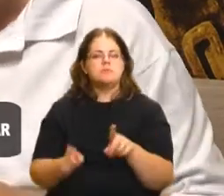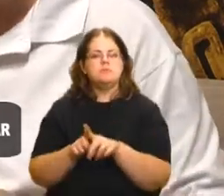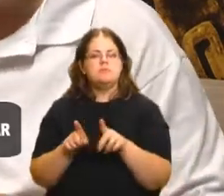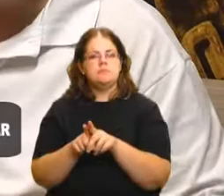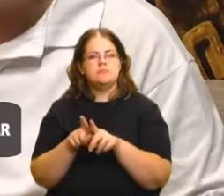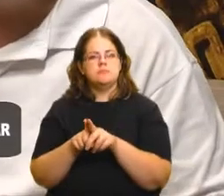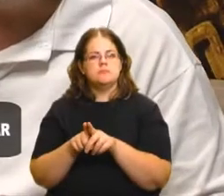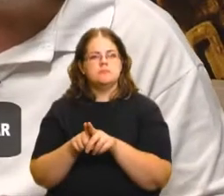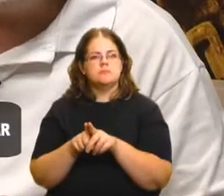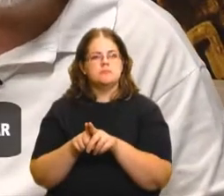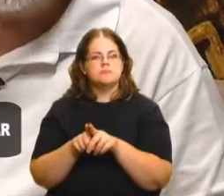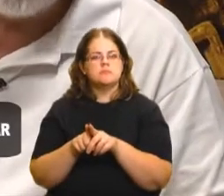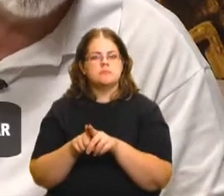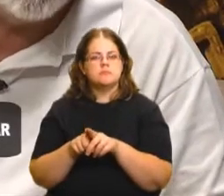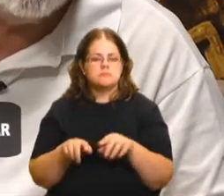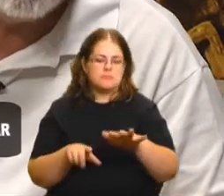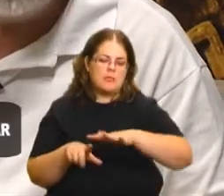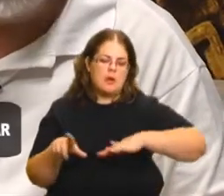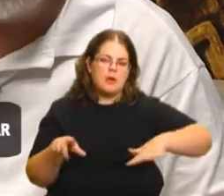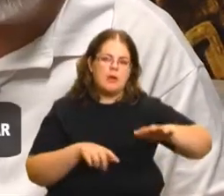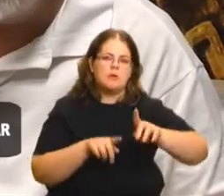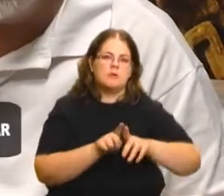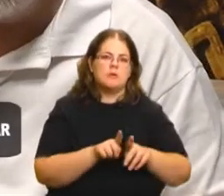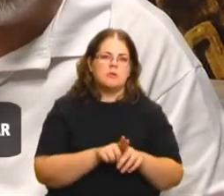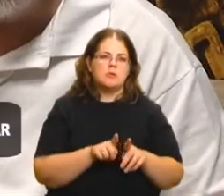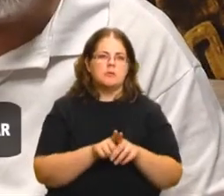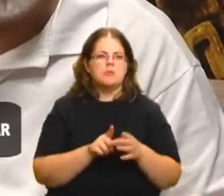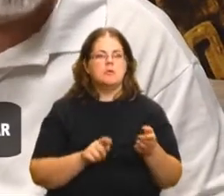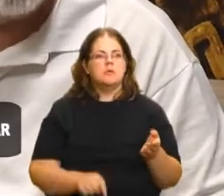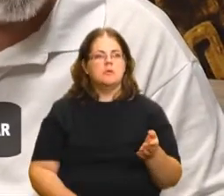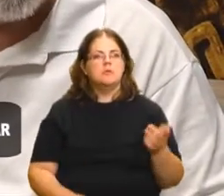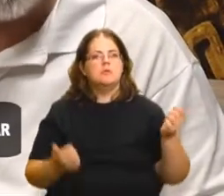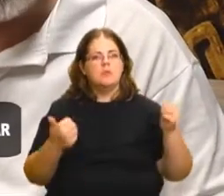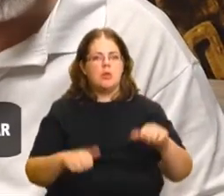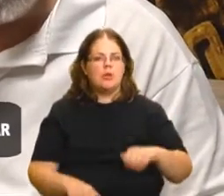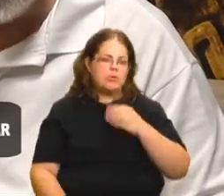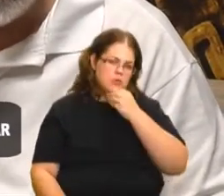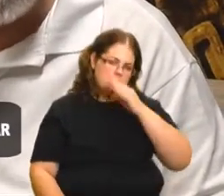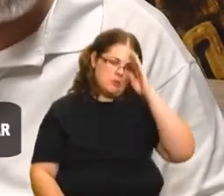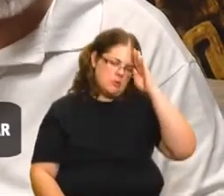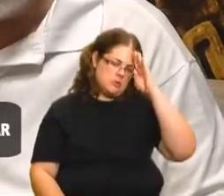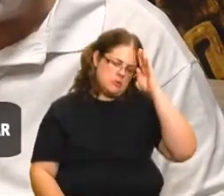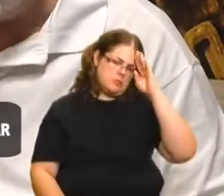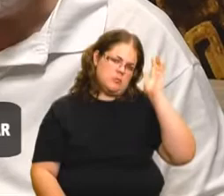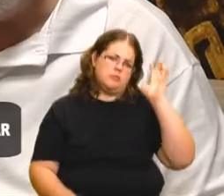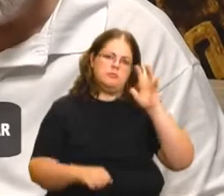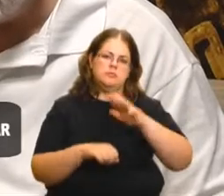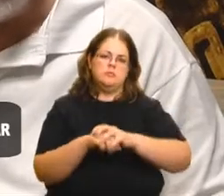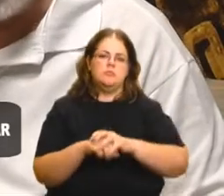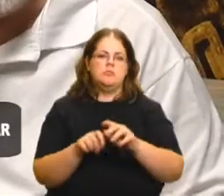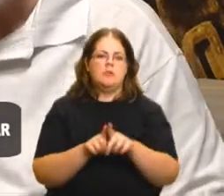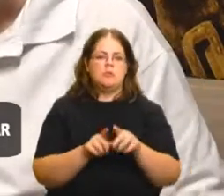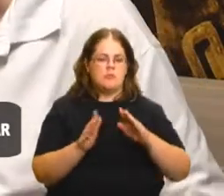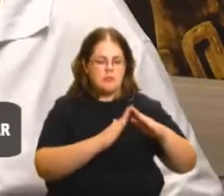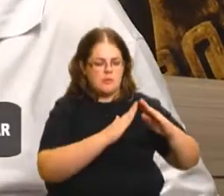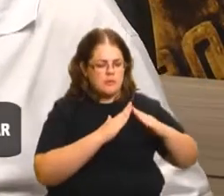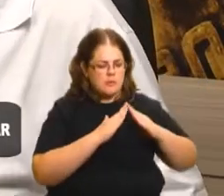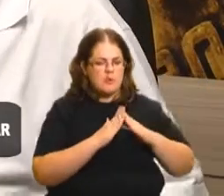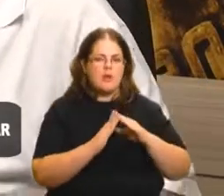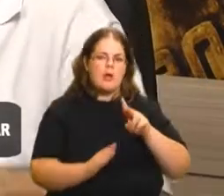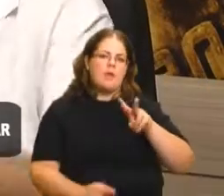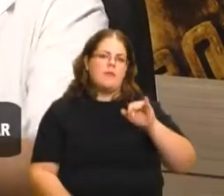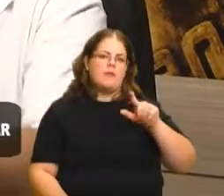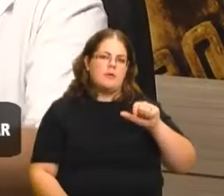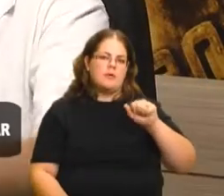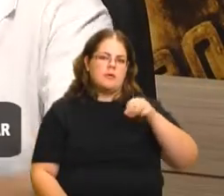vamos encontrar também aqueles setores mais exaltados do Exército, principalmente os da Vila Militar,